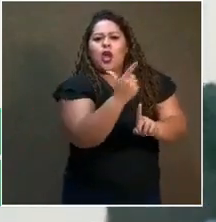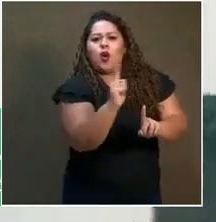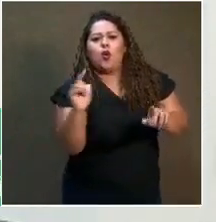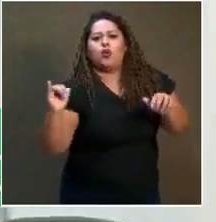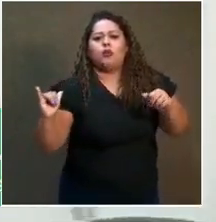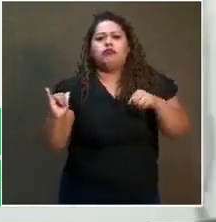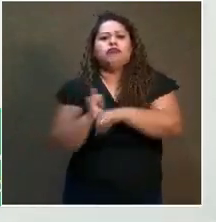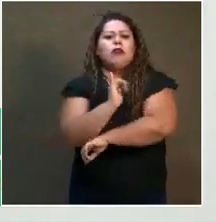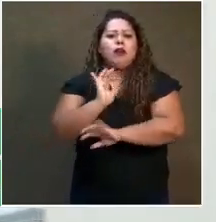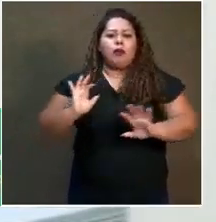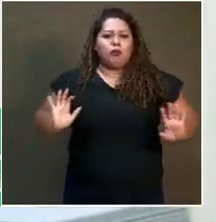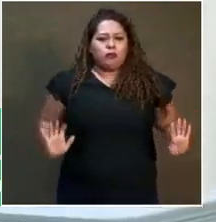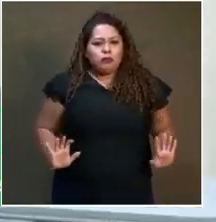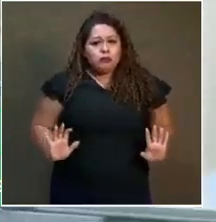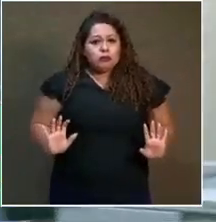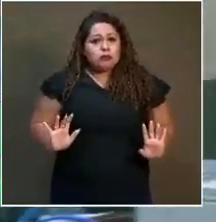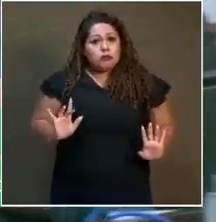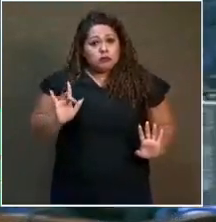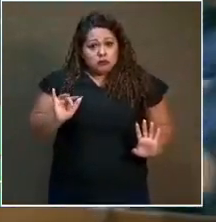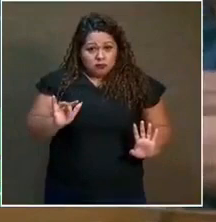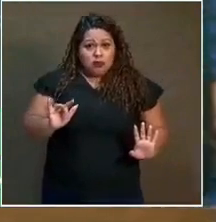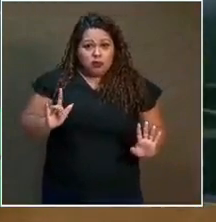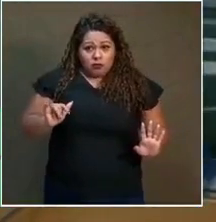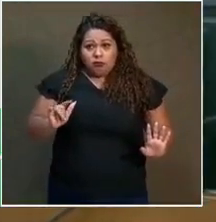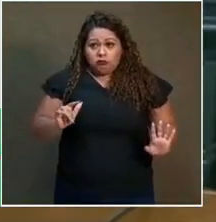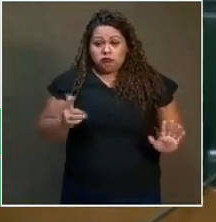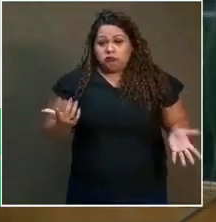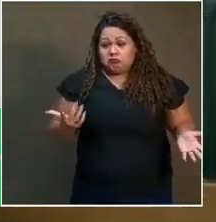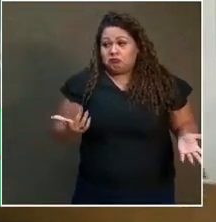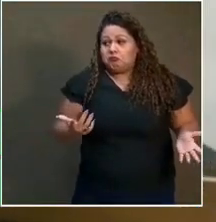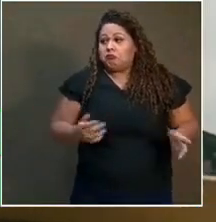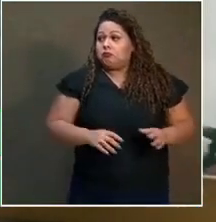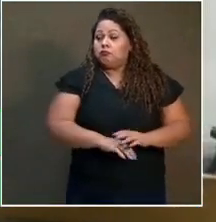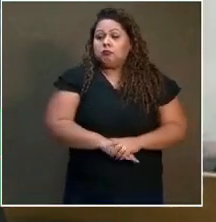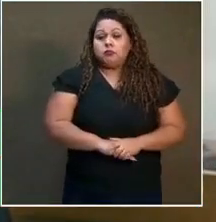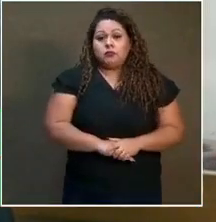somatória... Quer uma parte, doutora?